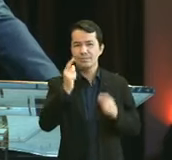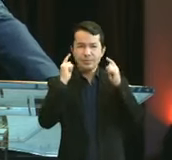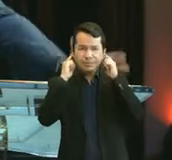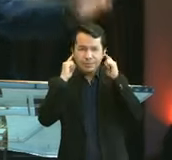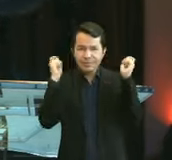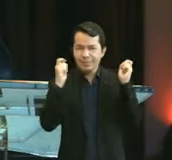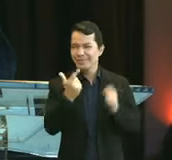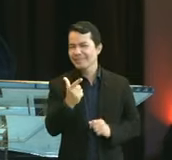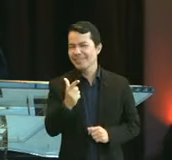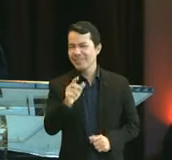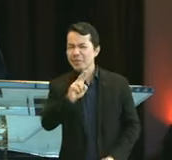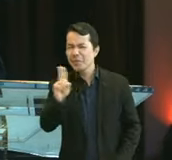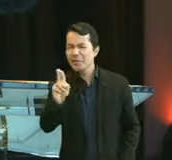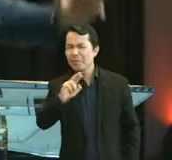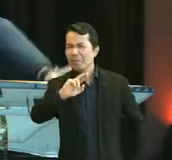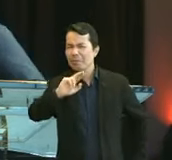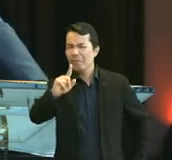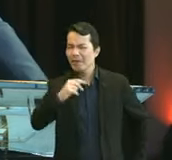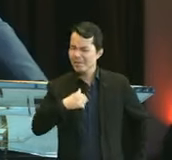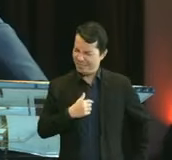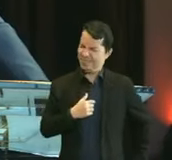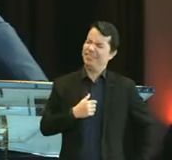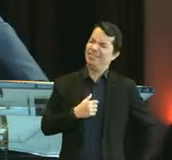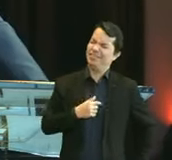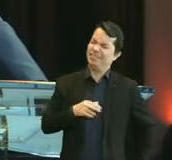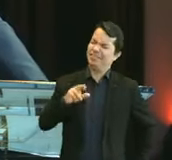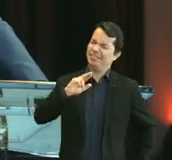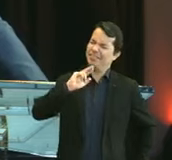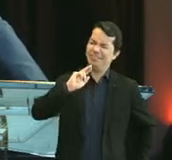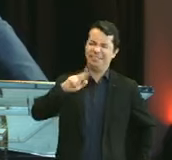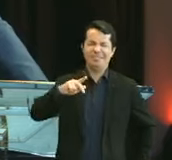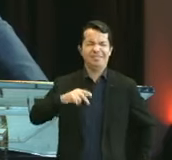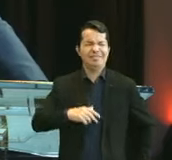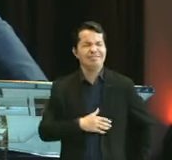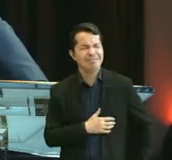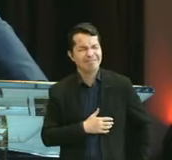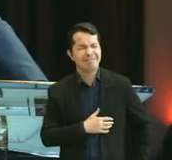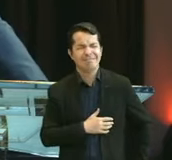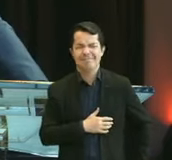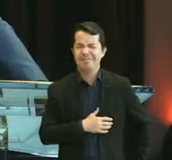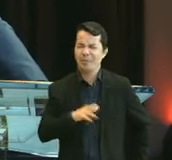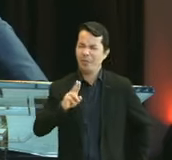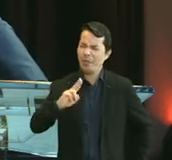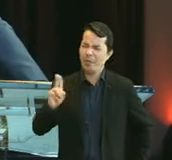Fala, que doideira é essa? Ele liga para a loja.